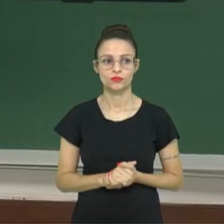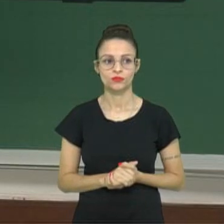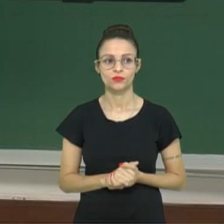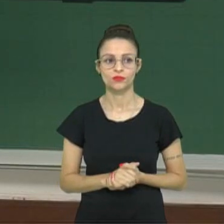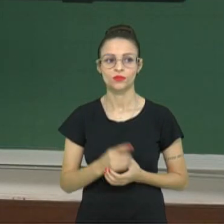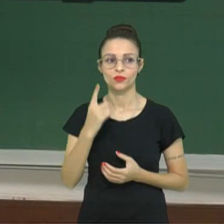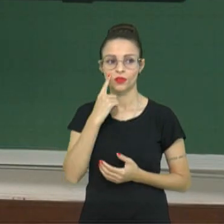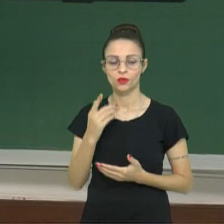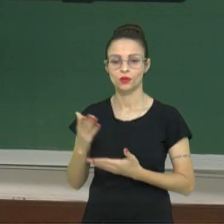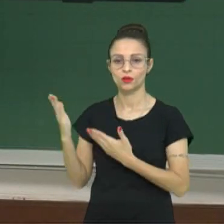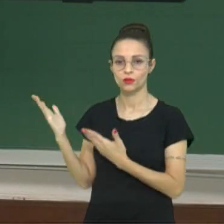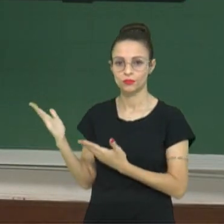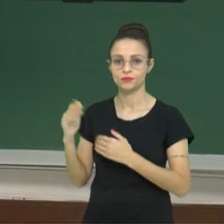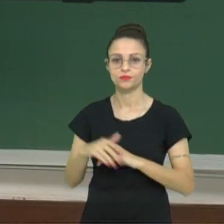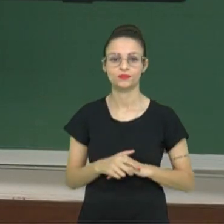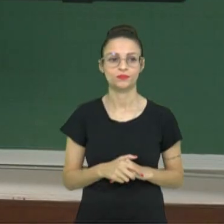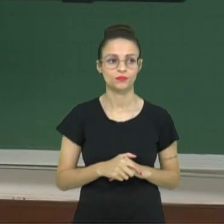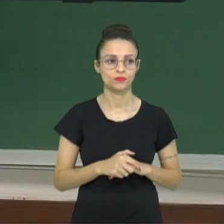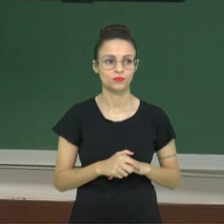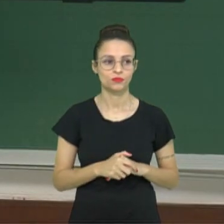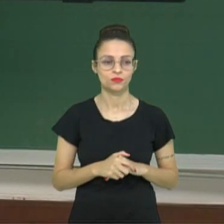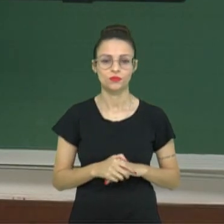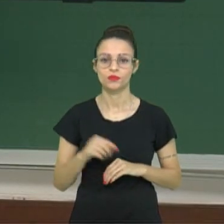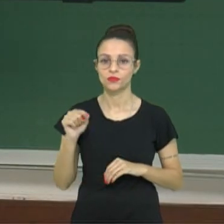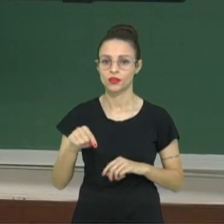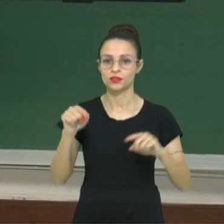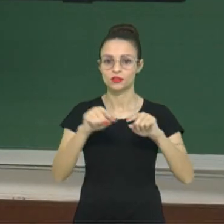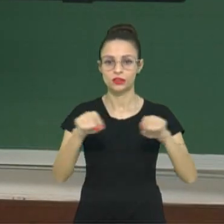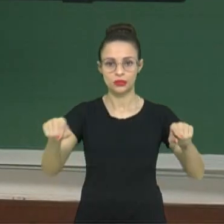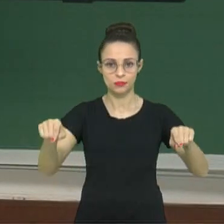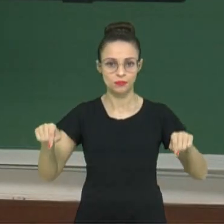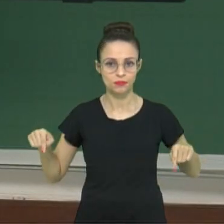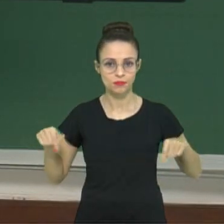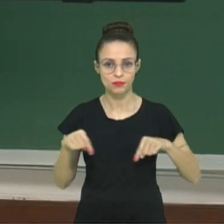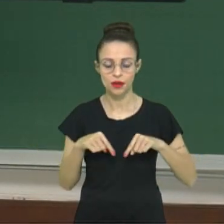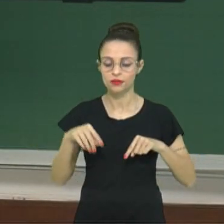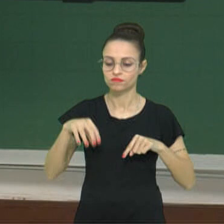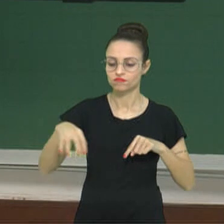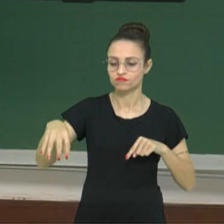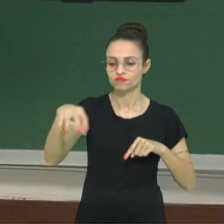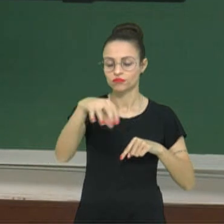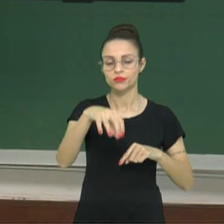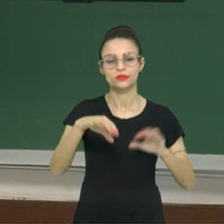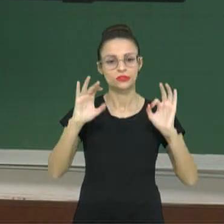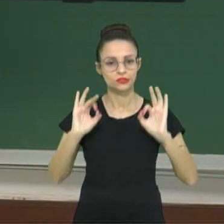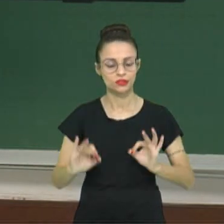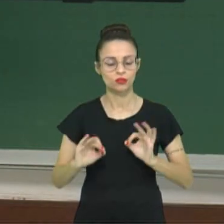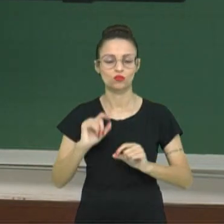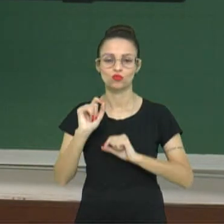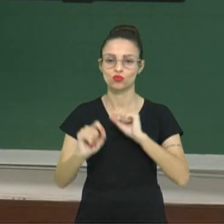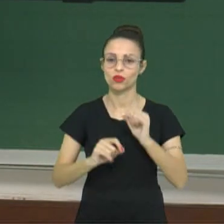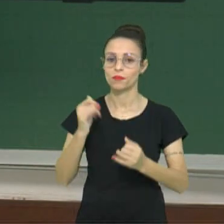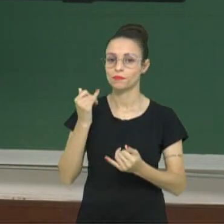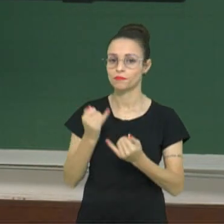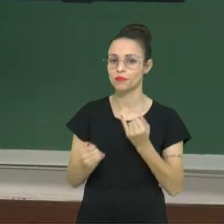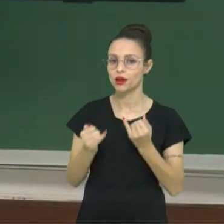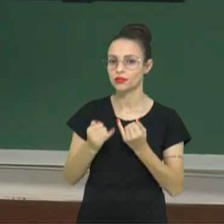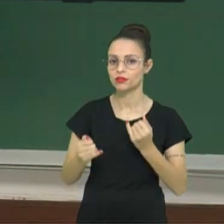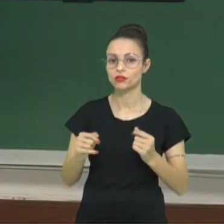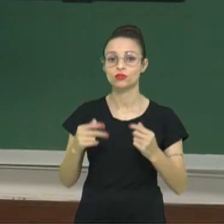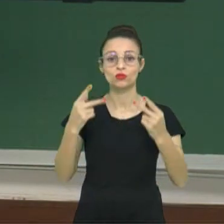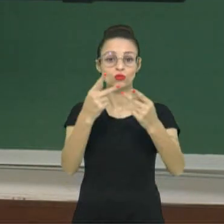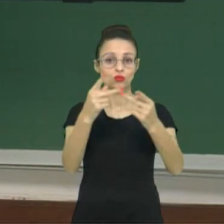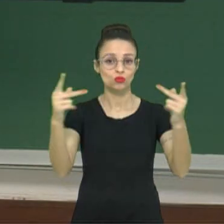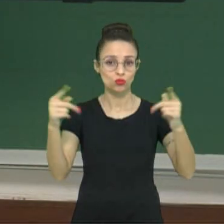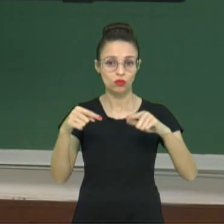veja lá que nessa maquete que Marcos fez, com certeza é algo muito parecido com a